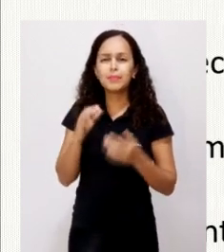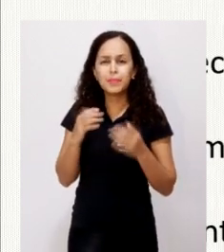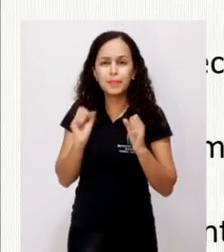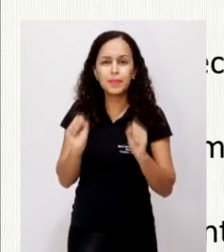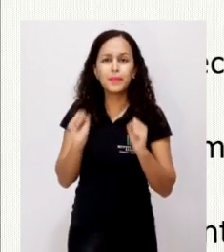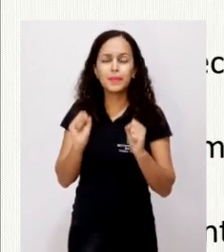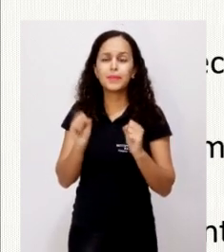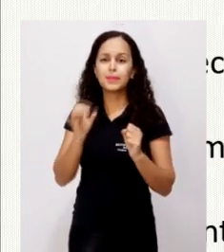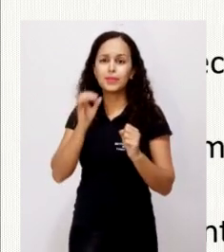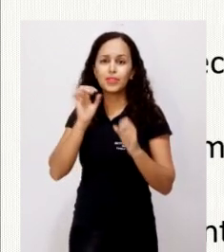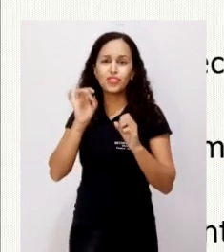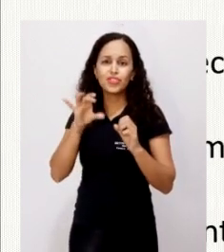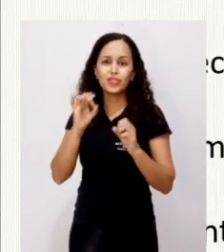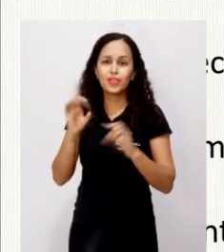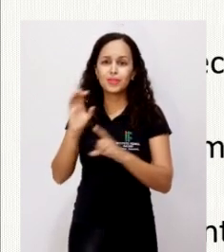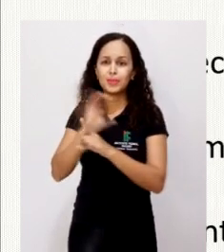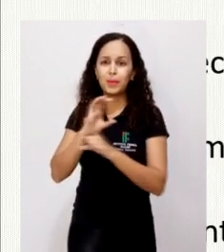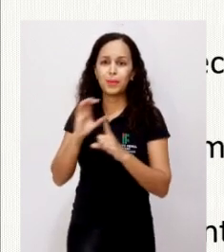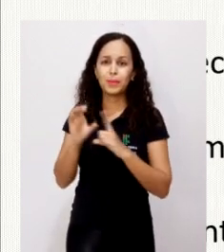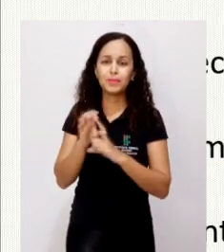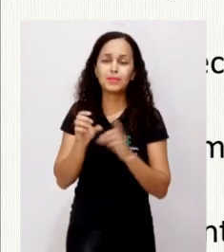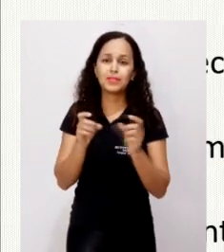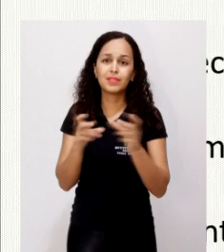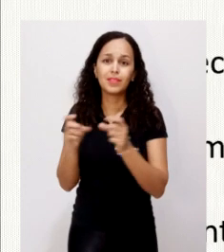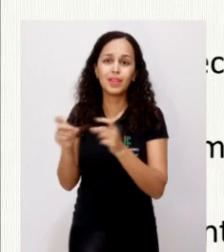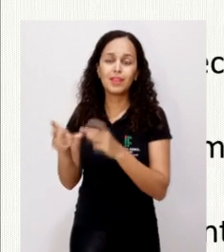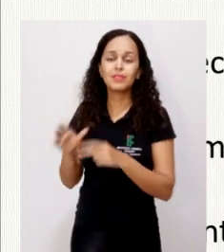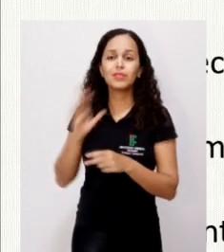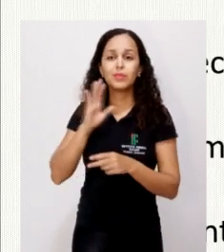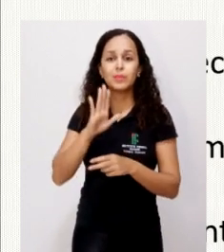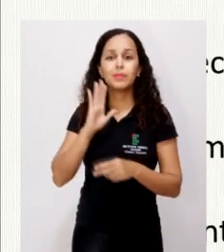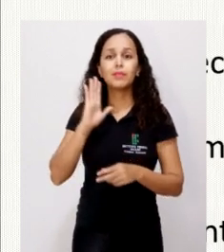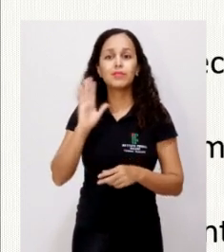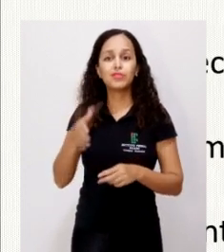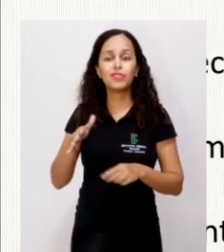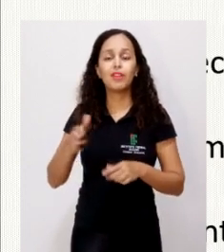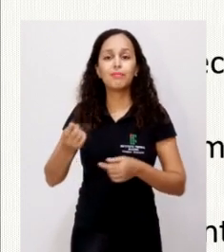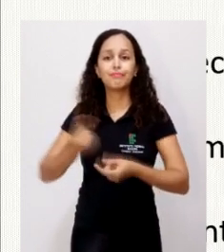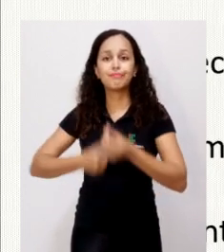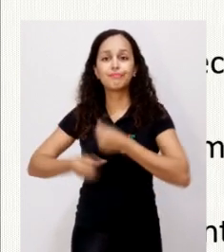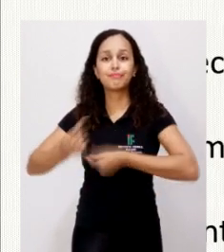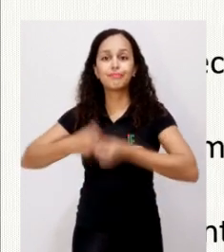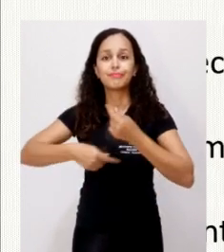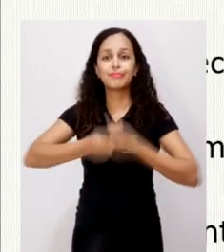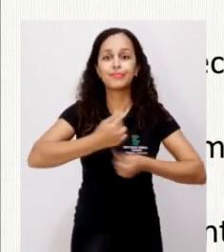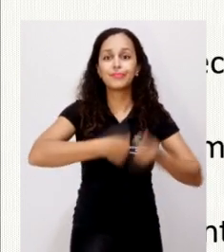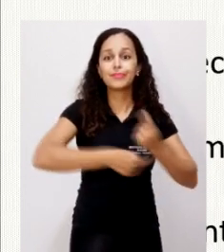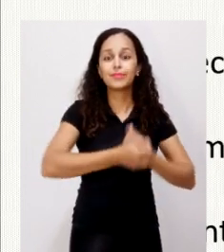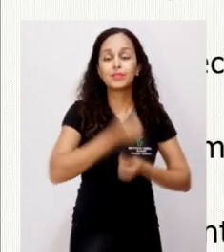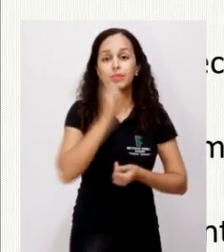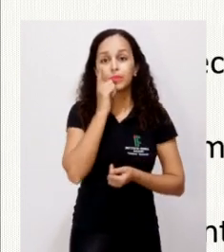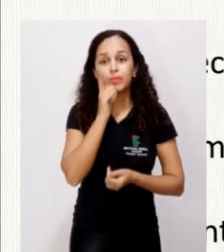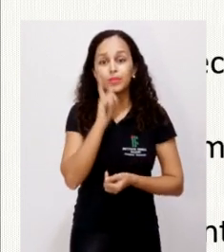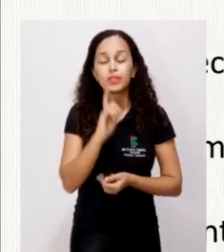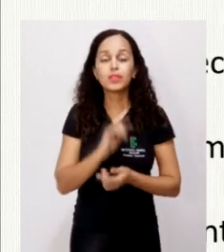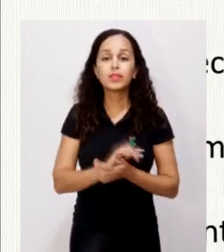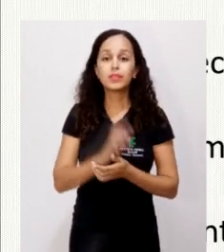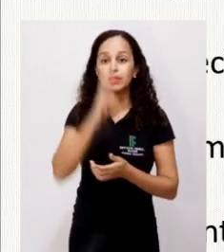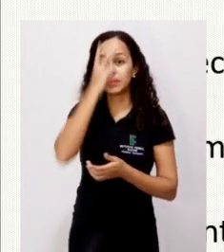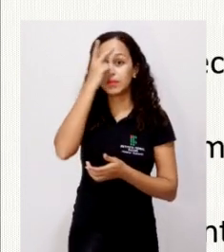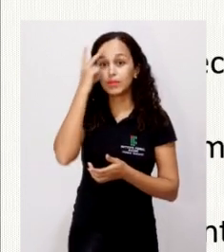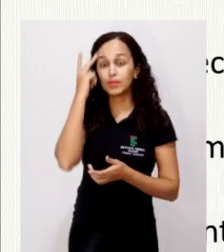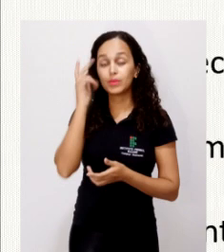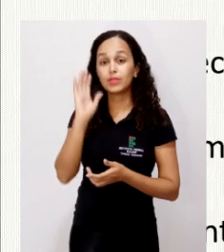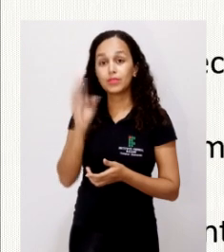a nível local de comunidade, mas isso já gira, né, a economia, já, esses pequenos produtores já